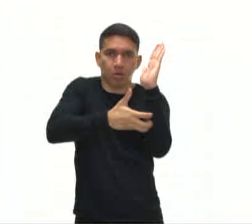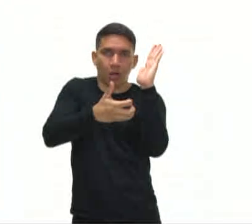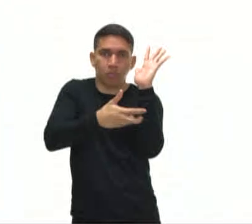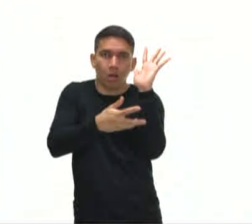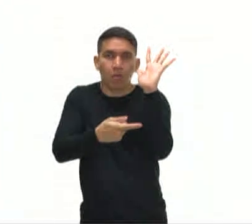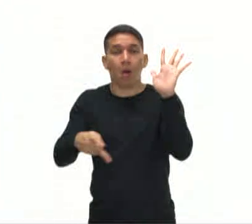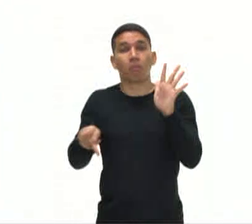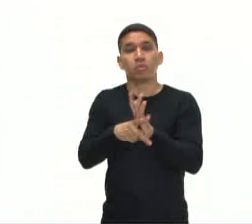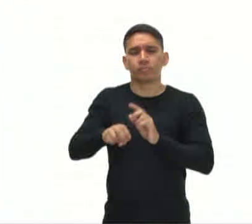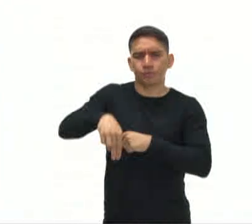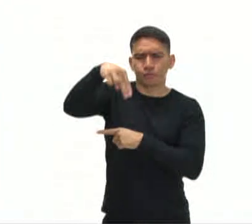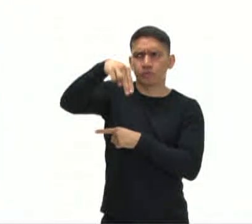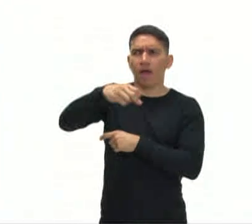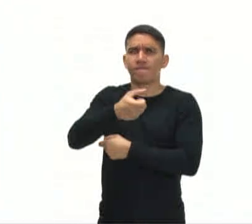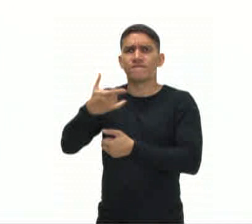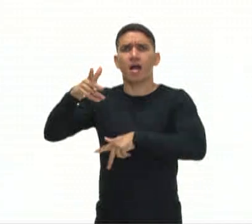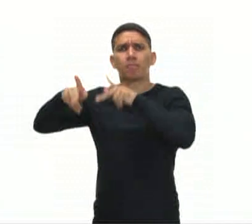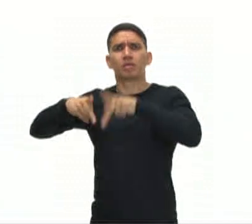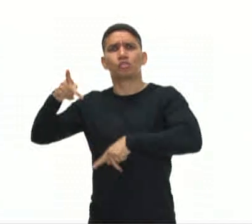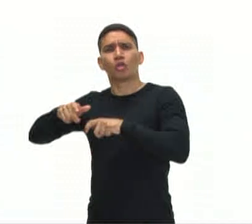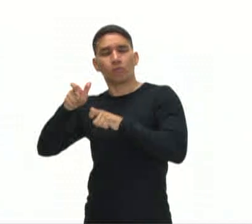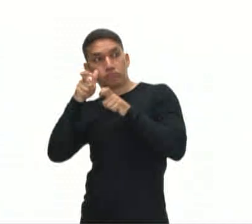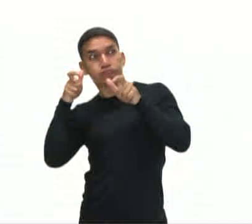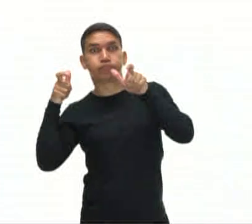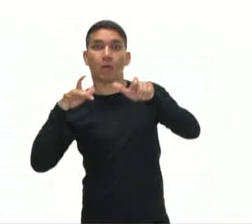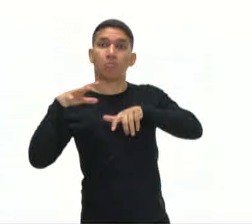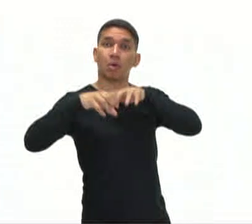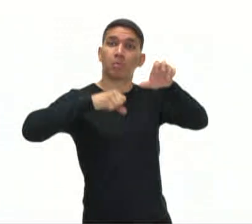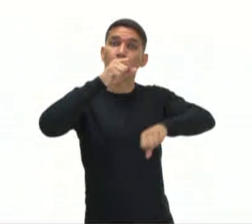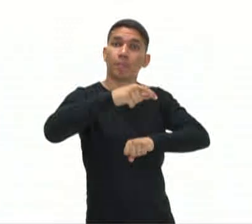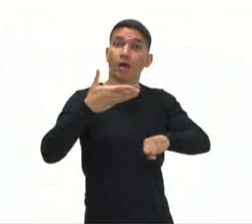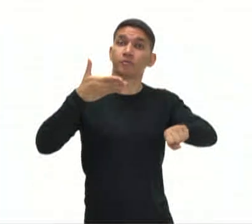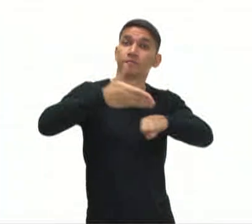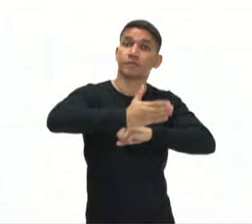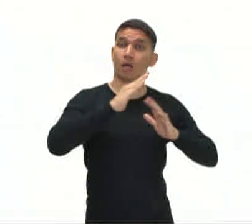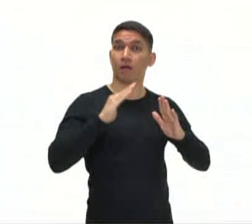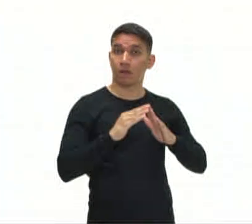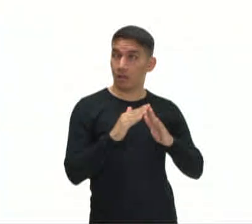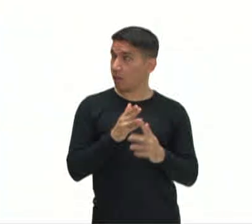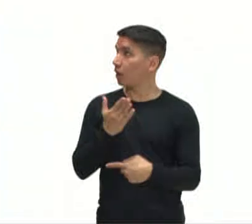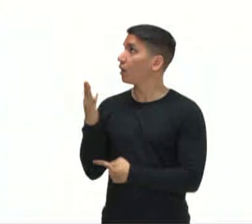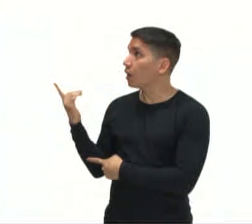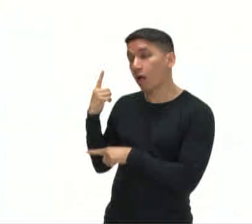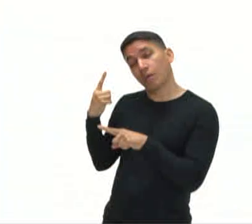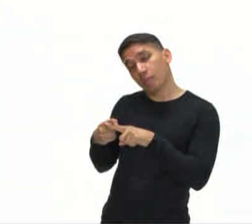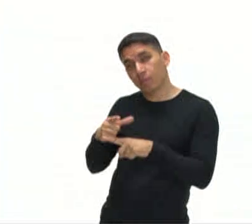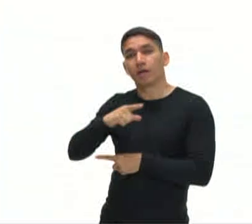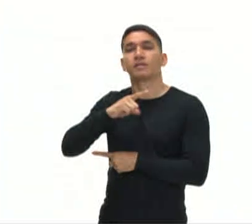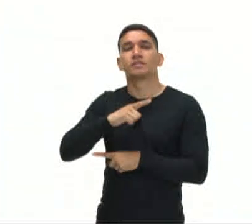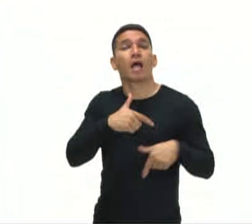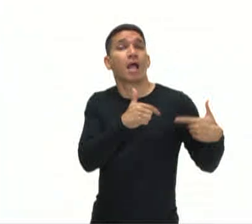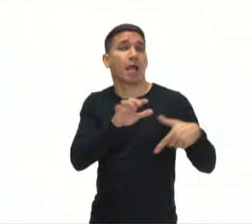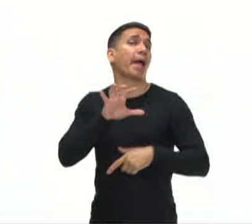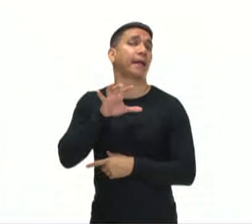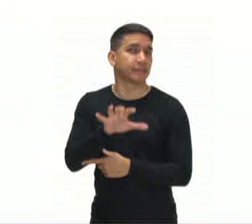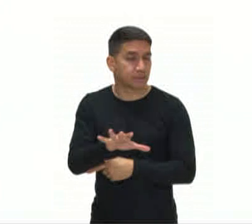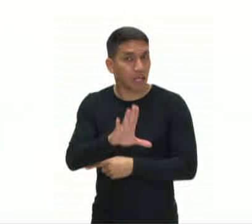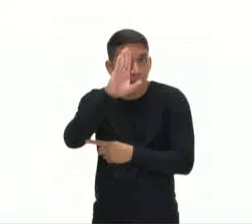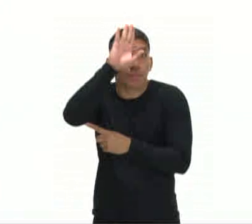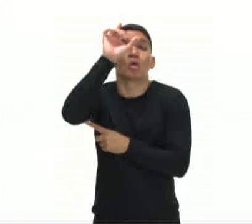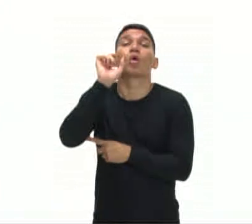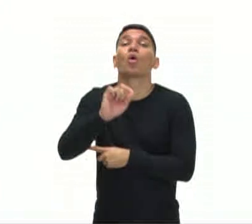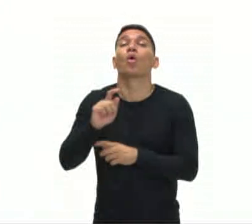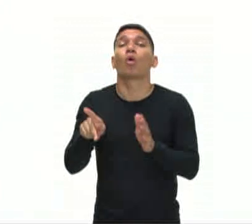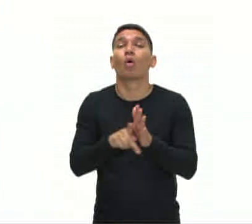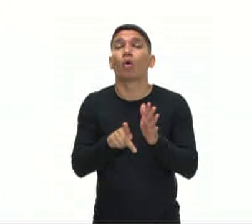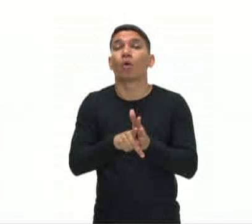norte atraiu muitas pessoas. Muitas pessoas foram morar na região norte em função dessa atividade ali,